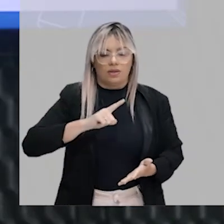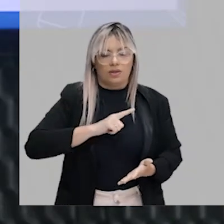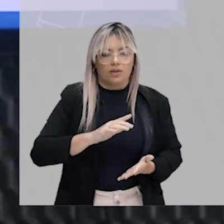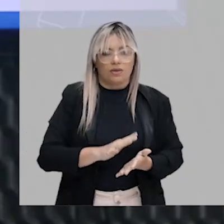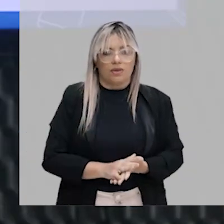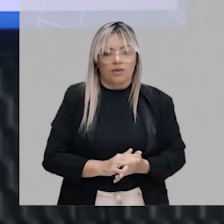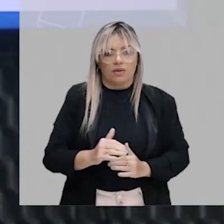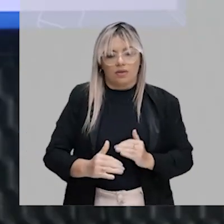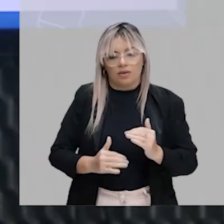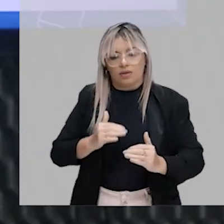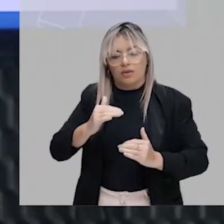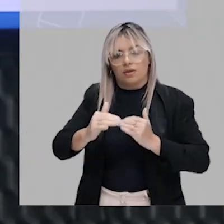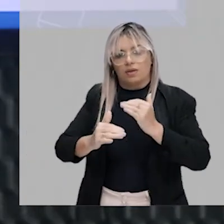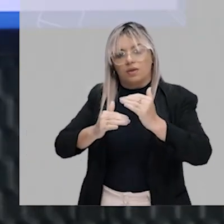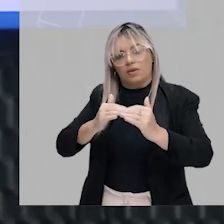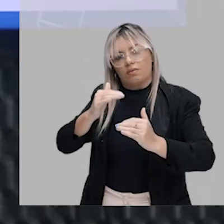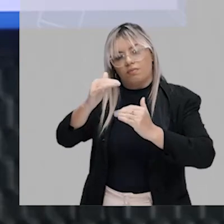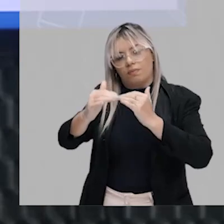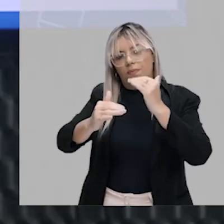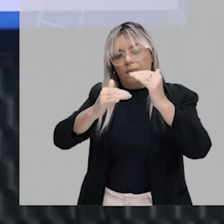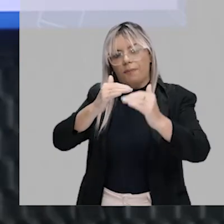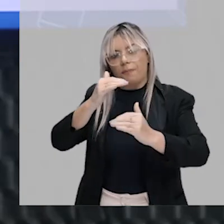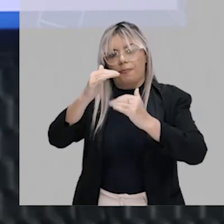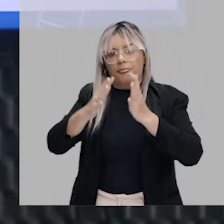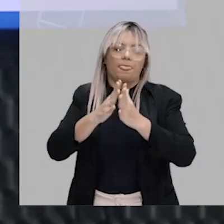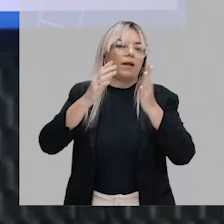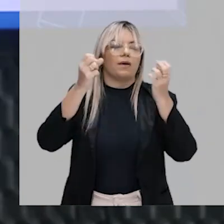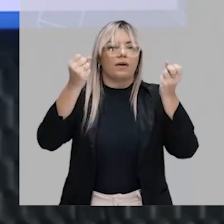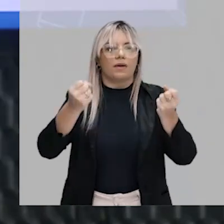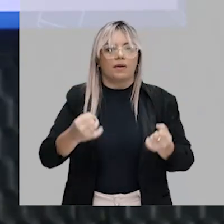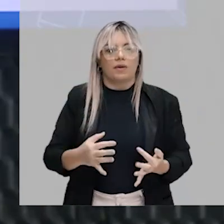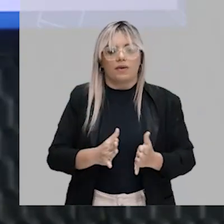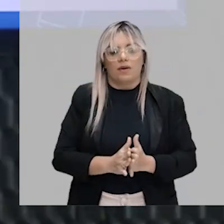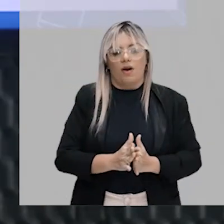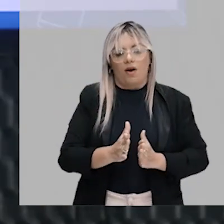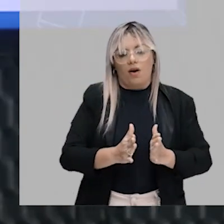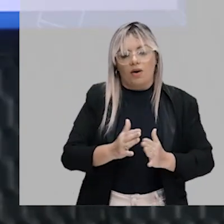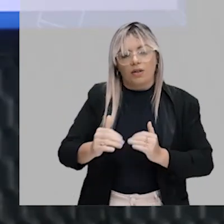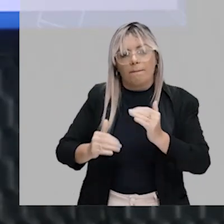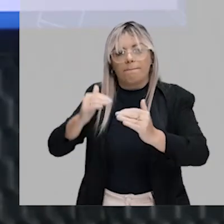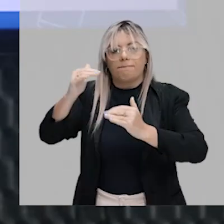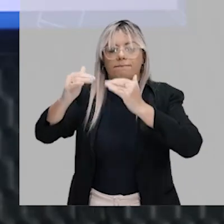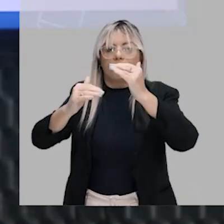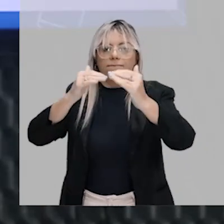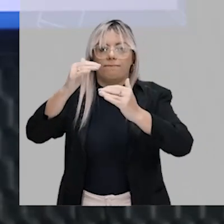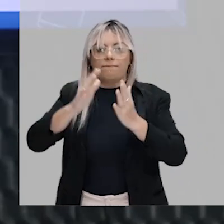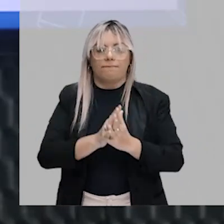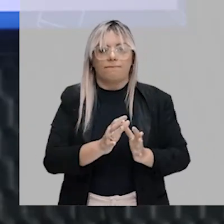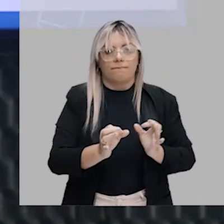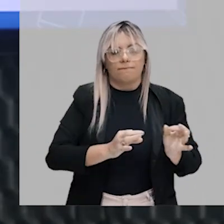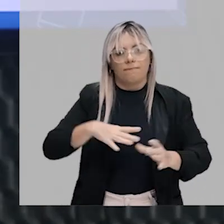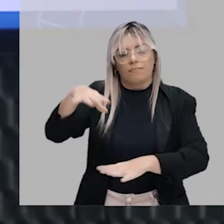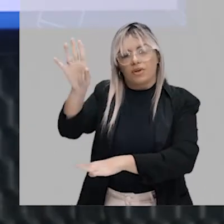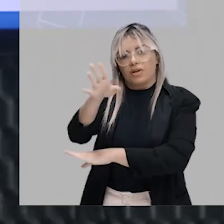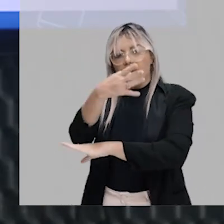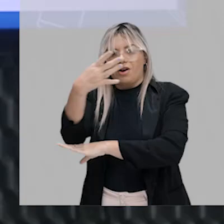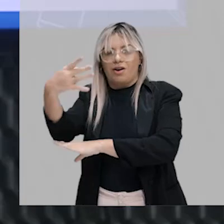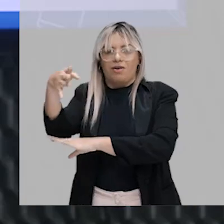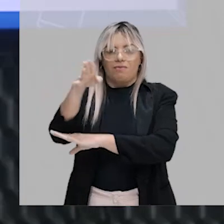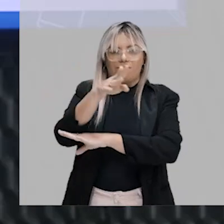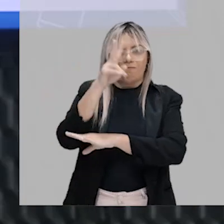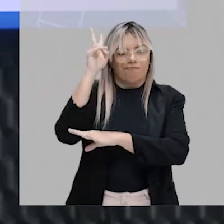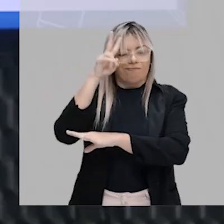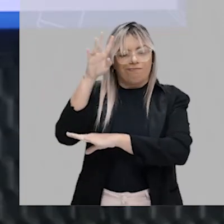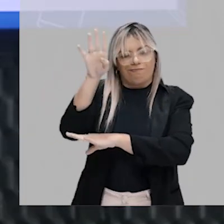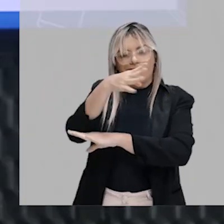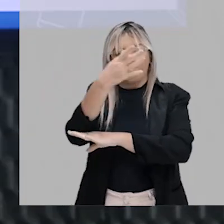em desenvolvimento, é o progresso. Eu falo para ti, ordem e progresso, tu lembra de quê? Da bandeira mais bonita que existe nesse mundo,